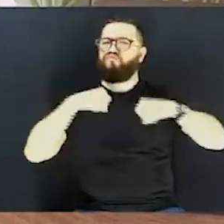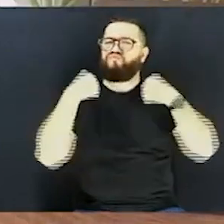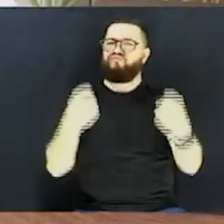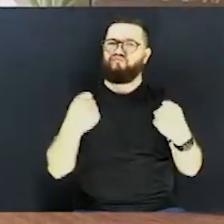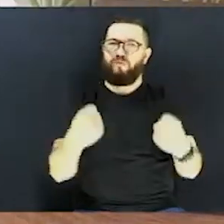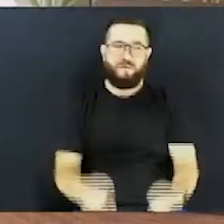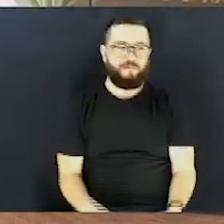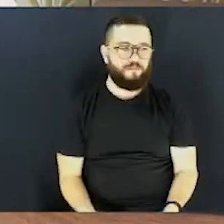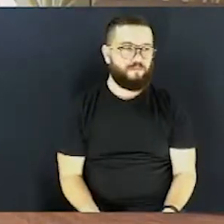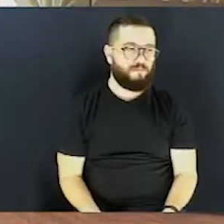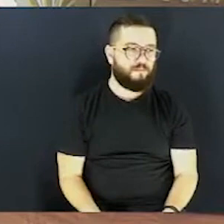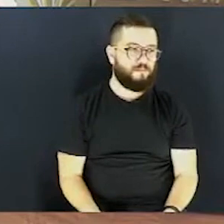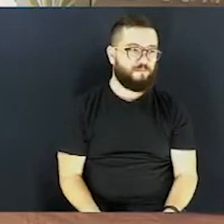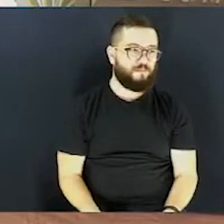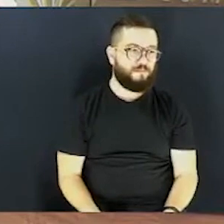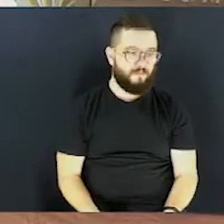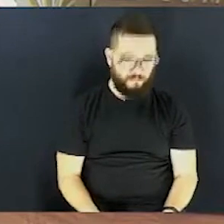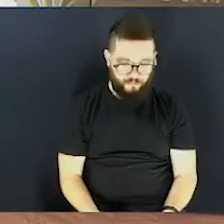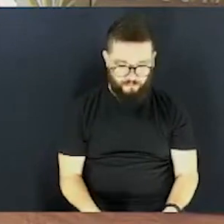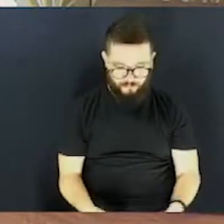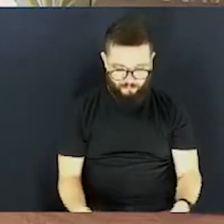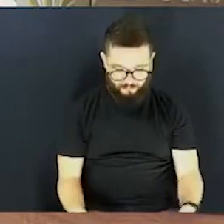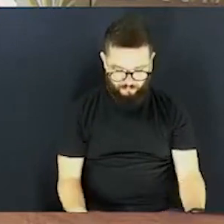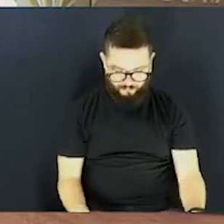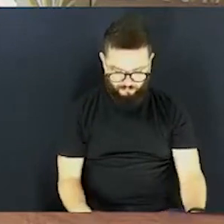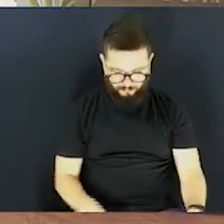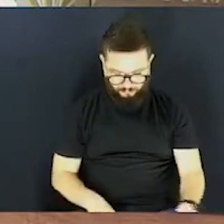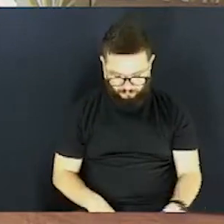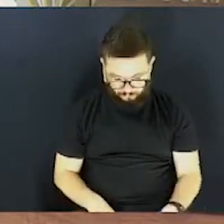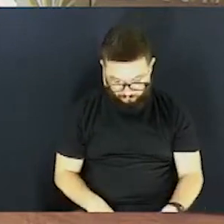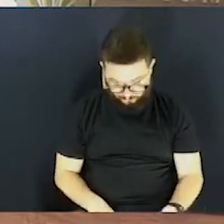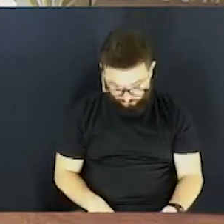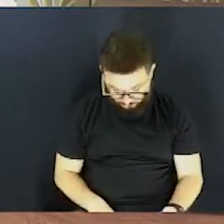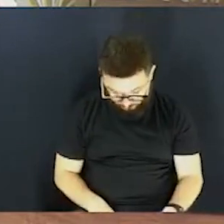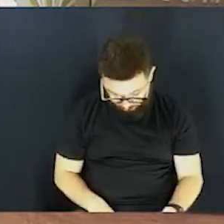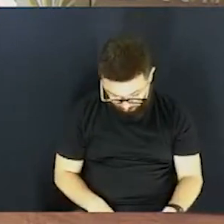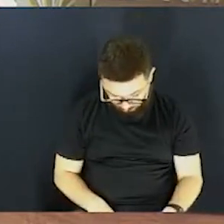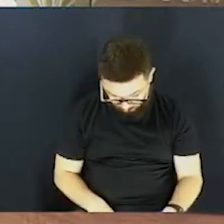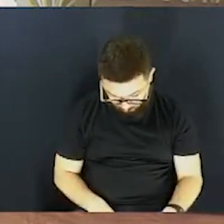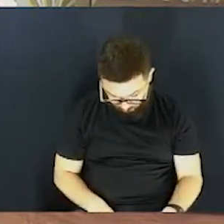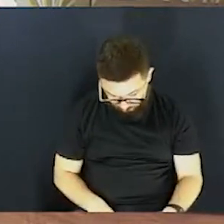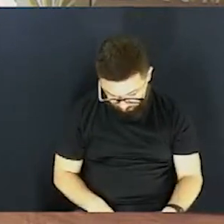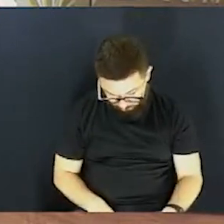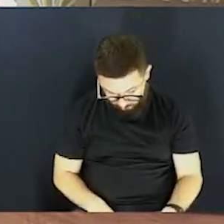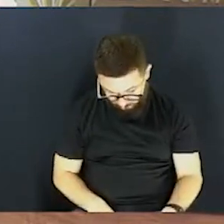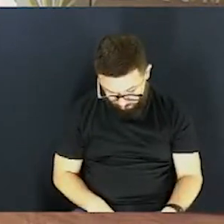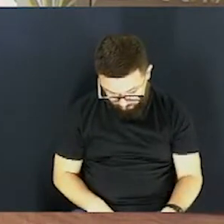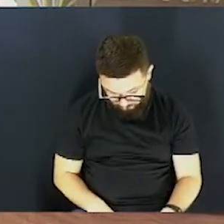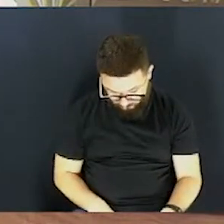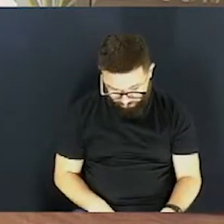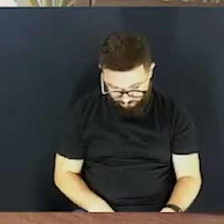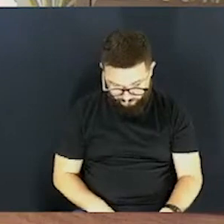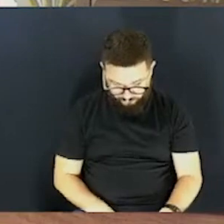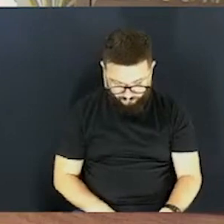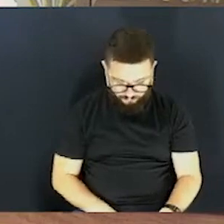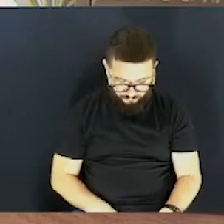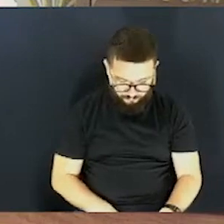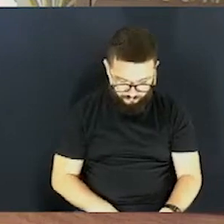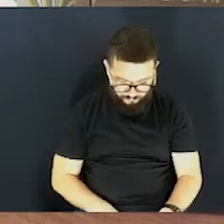eu quero ler um texto e chamar a atenção de todos, se possível, que assistam um vídeo que a gente preparou